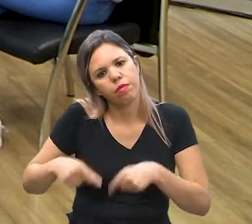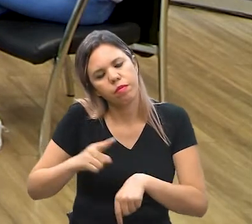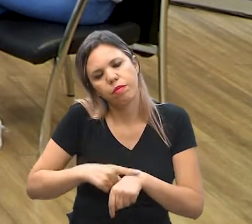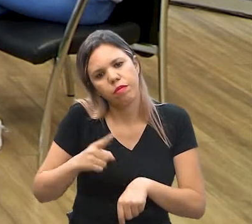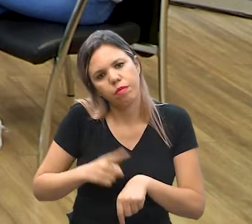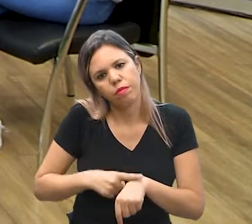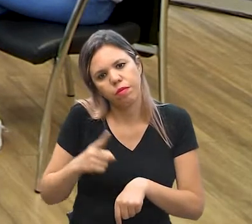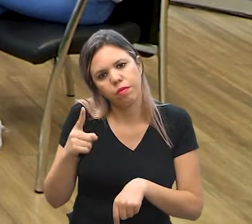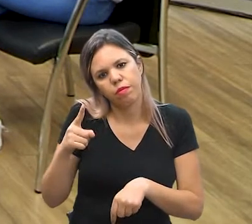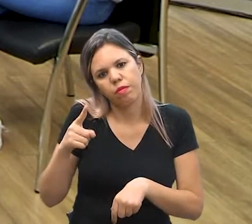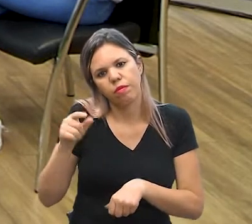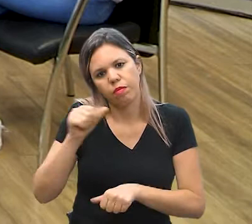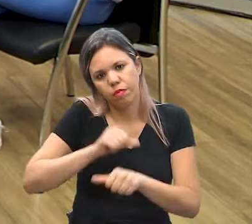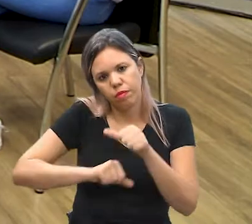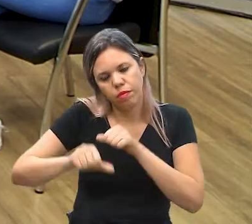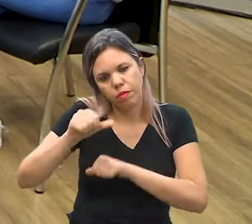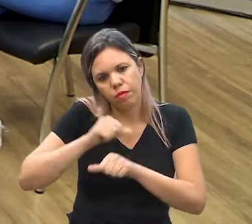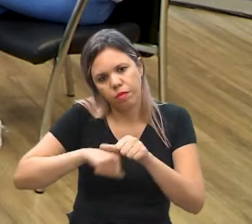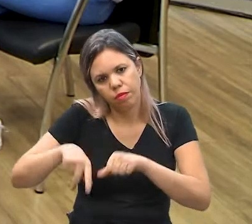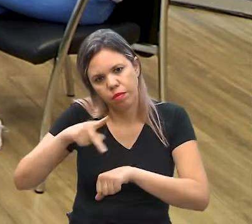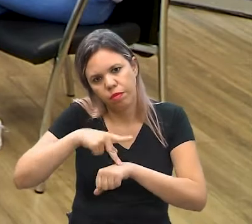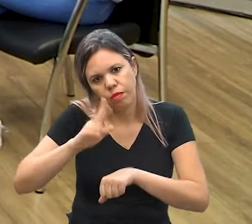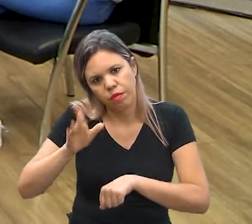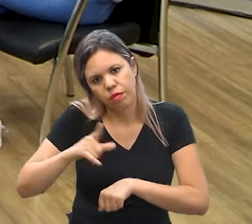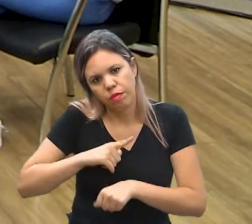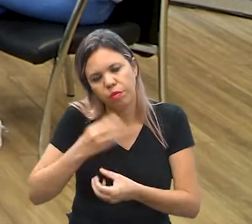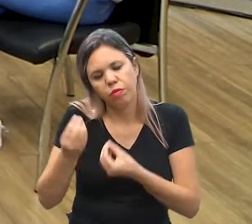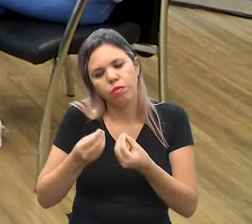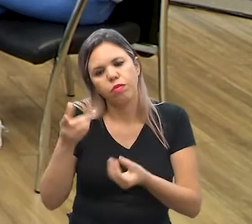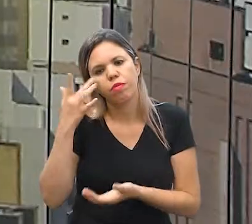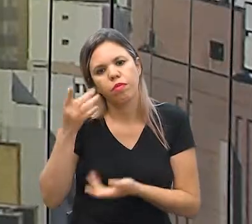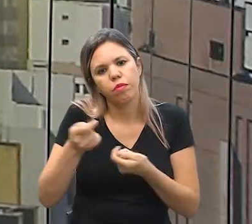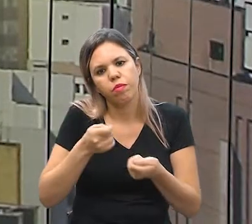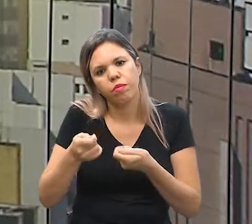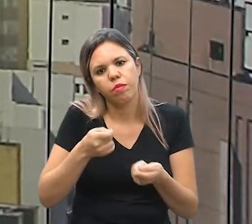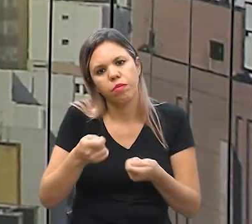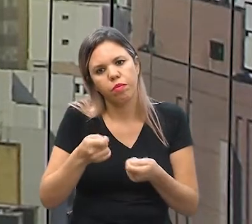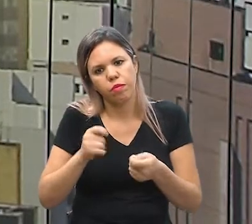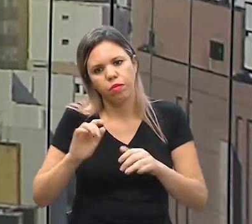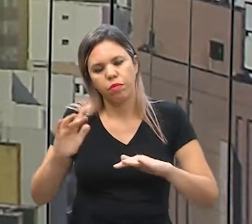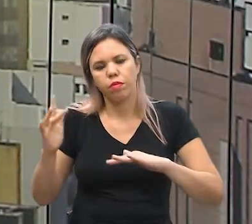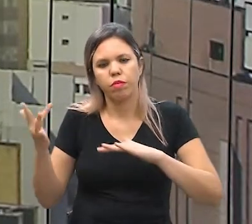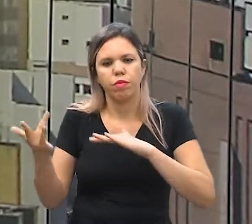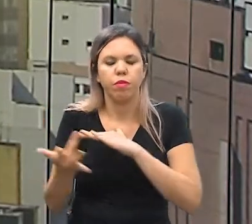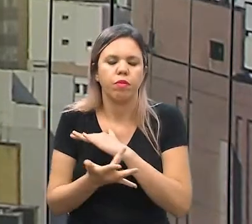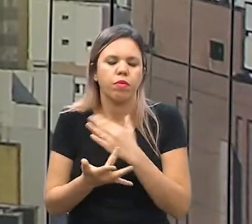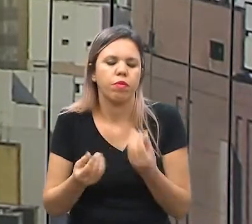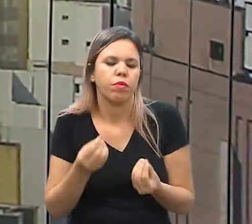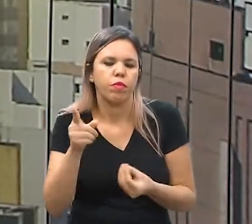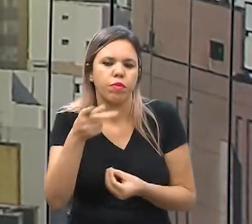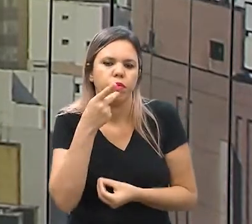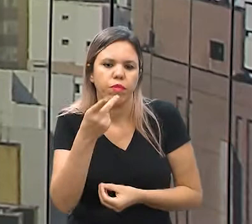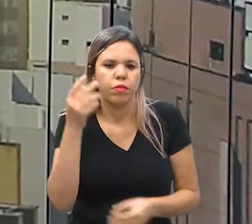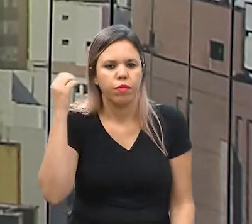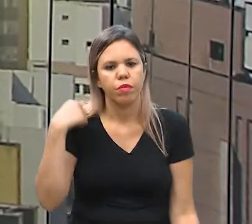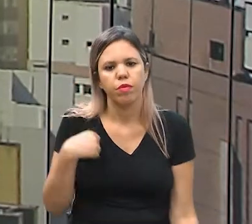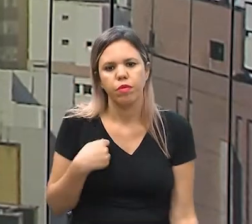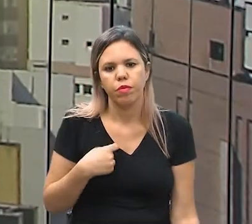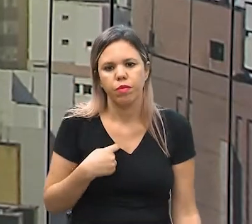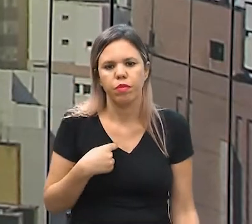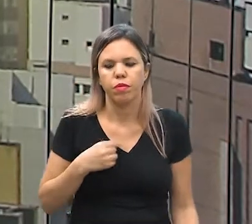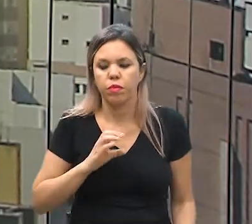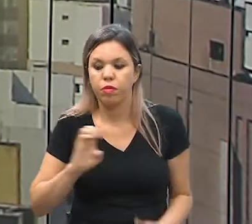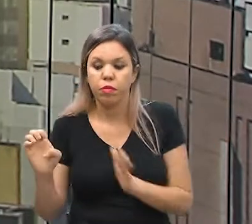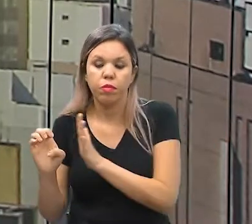num dos momentos mais polarizados do nosso país. Como é que você lida com rede social? Quando você fala que eu sou